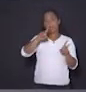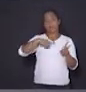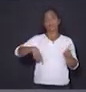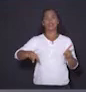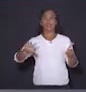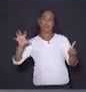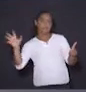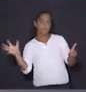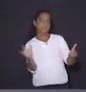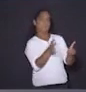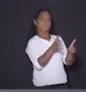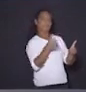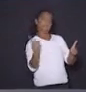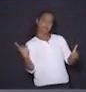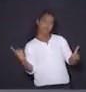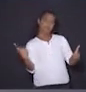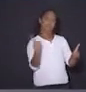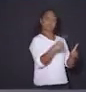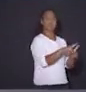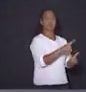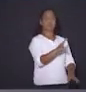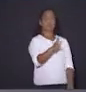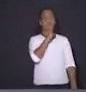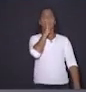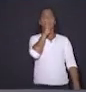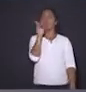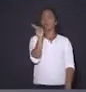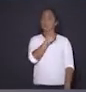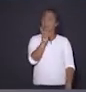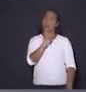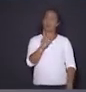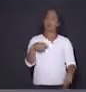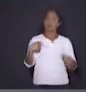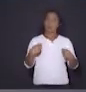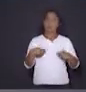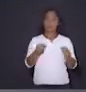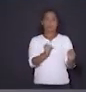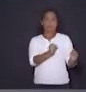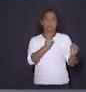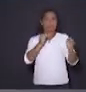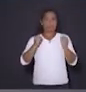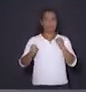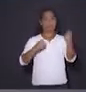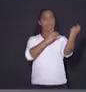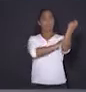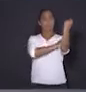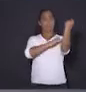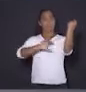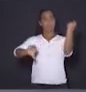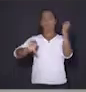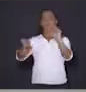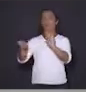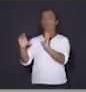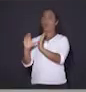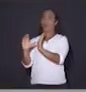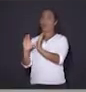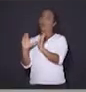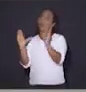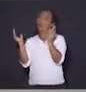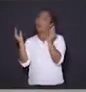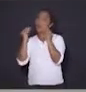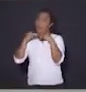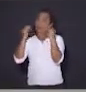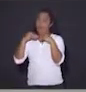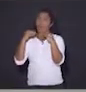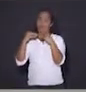preconceito através da internet não silenciando mas sim a empoderando a liberdade de expressão dos grupos vulneráveis é claro que